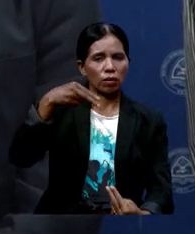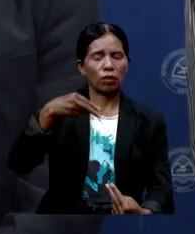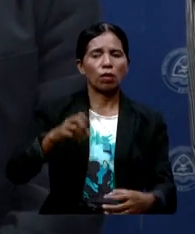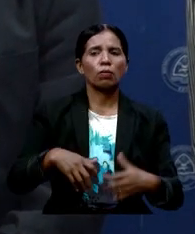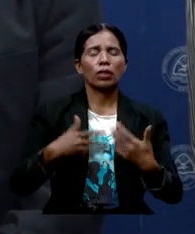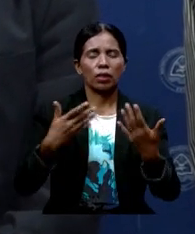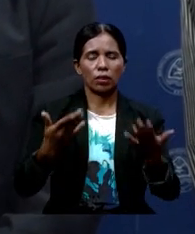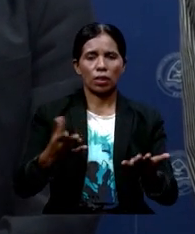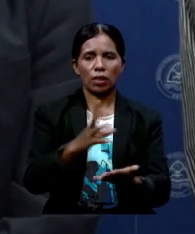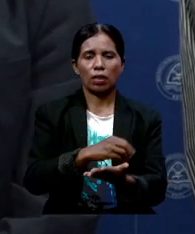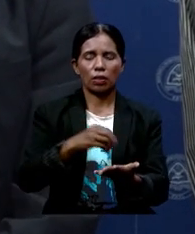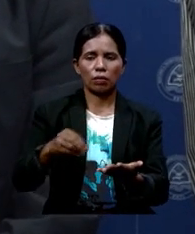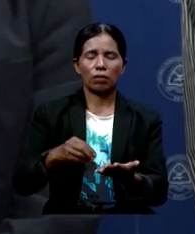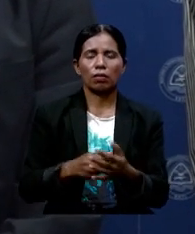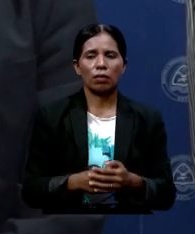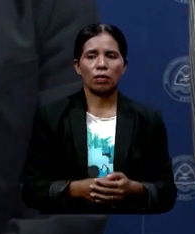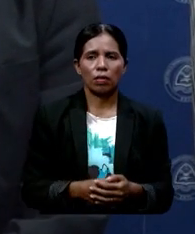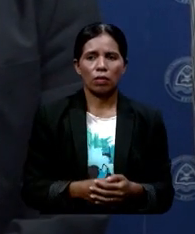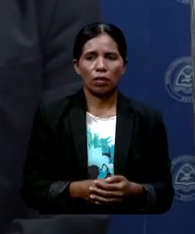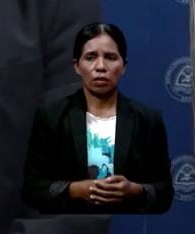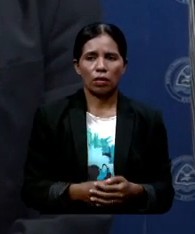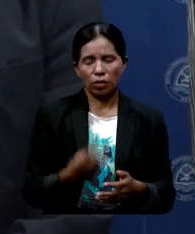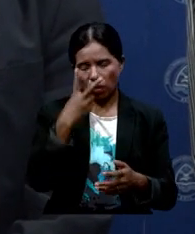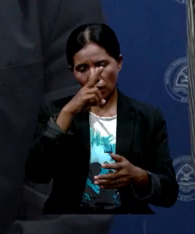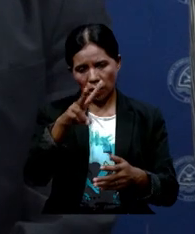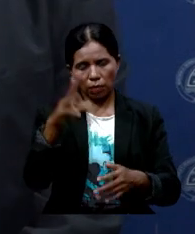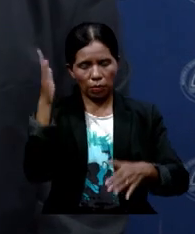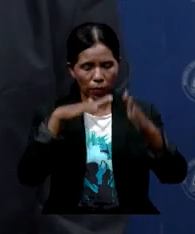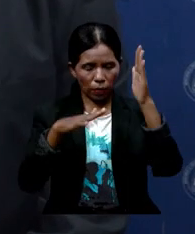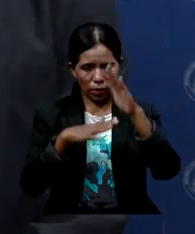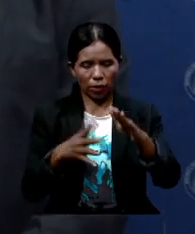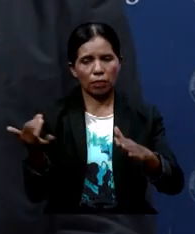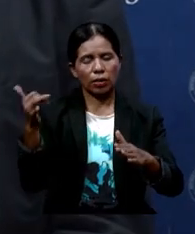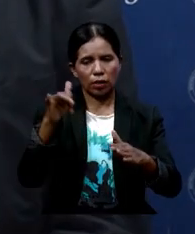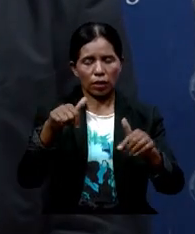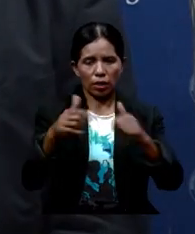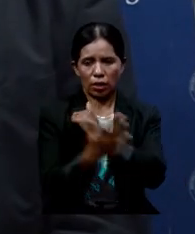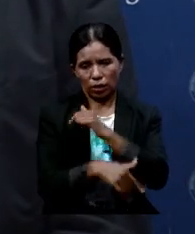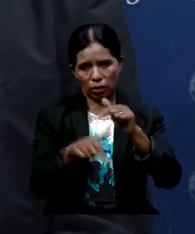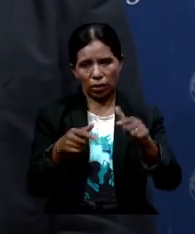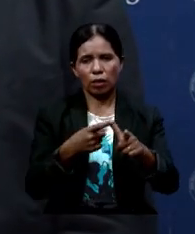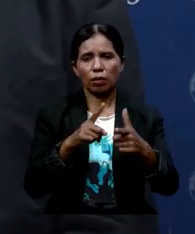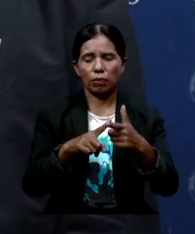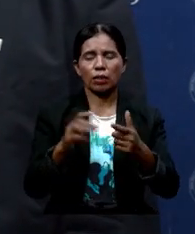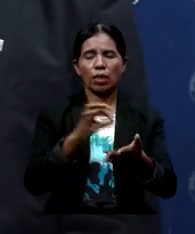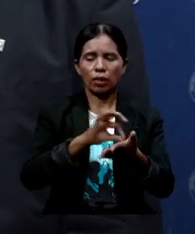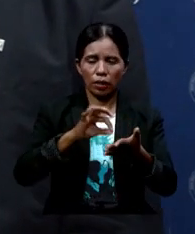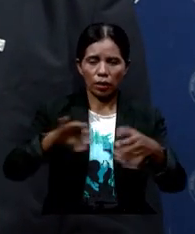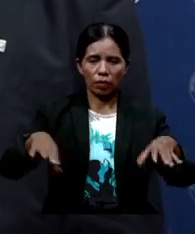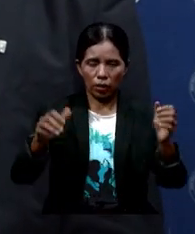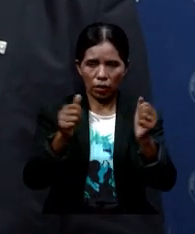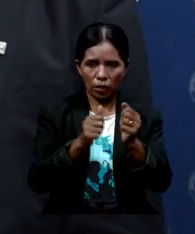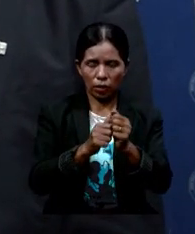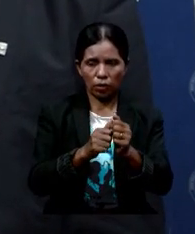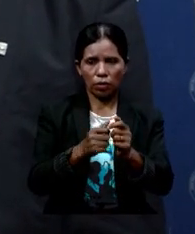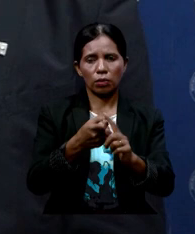estabelece mecanismo coordenação hodi hare by problema stunting era ilaran pois te assina acordo ohi parte